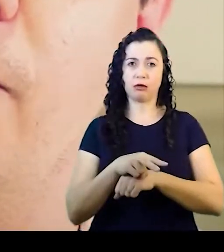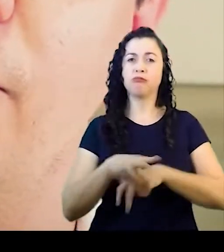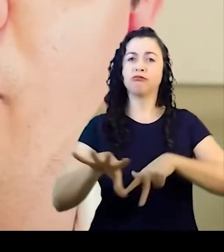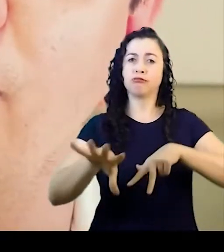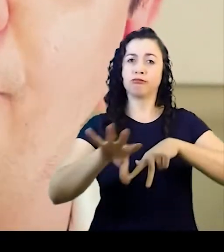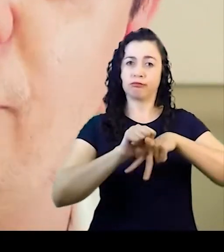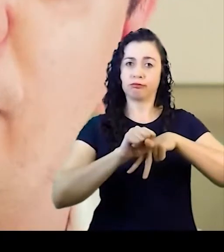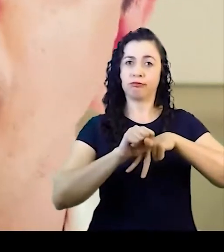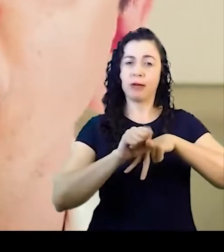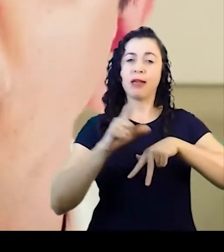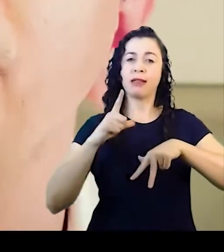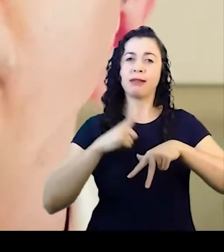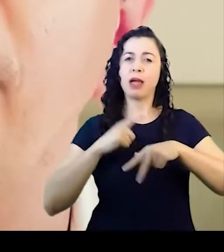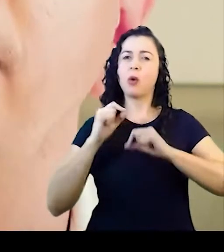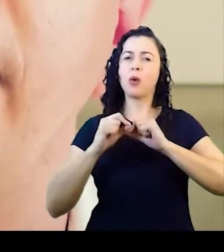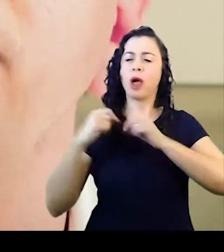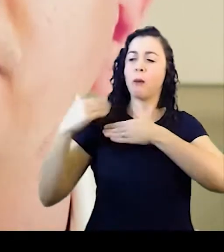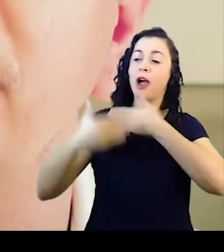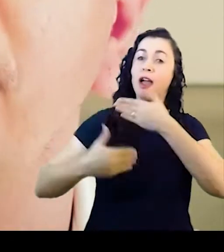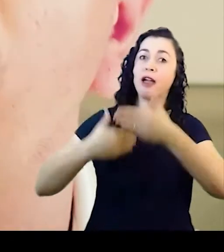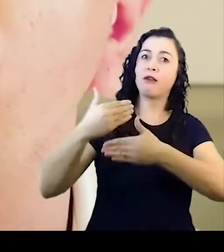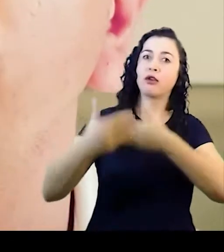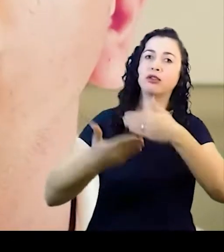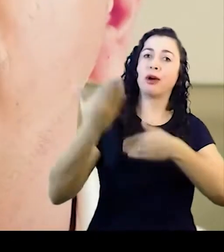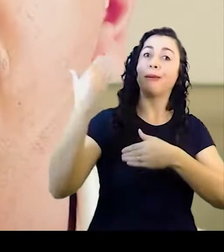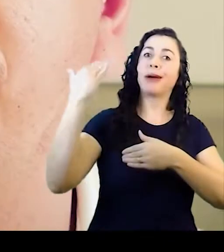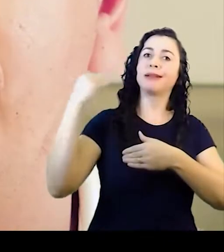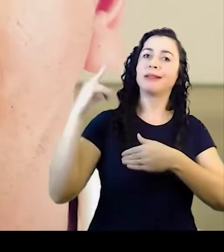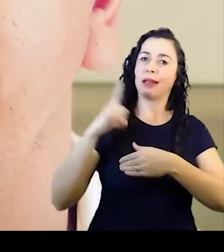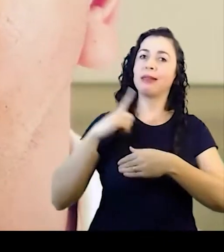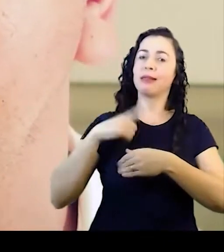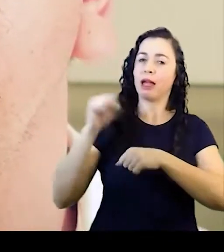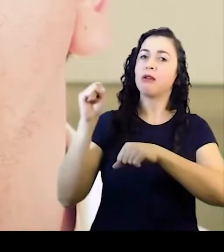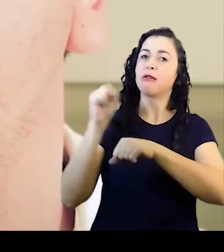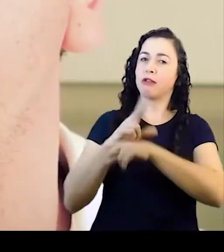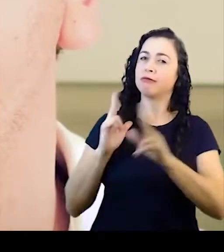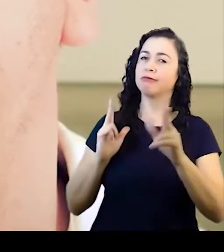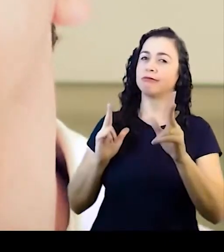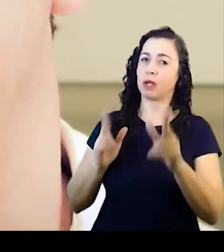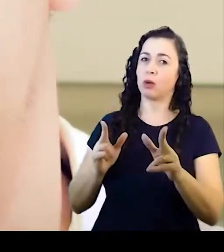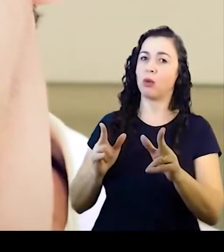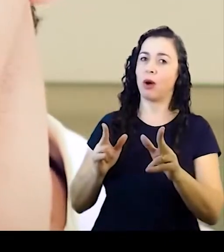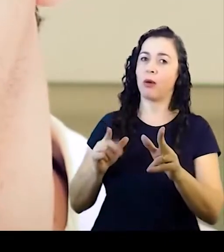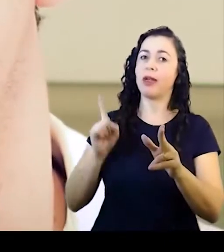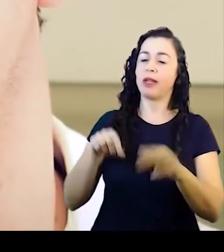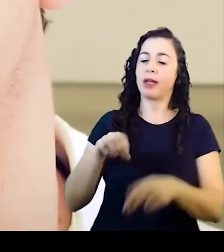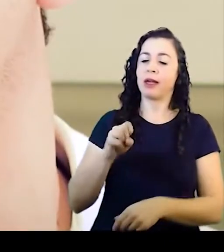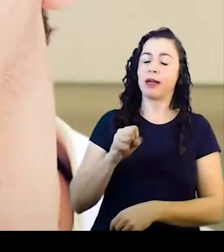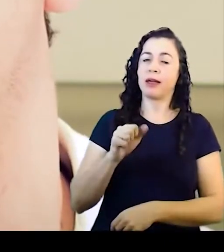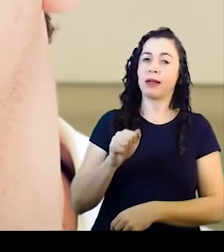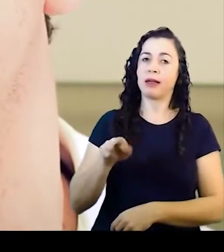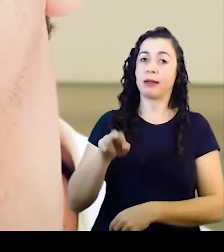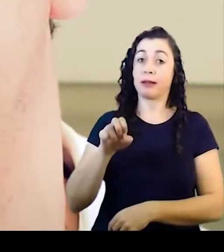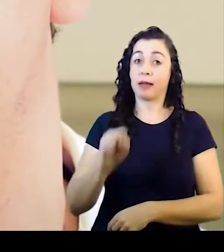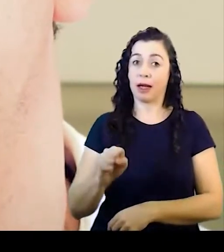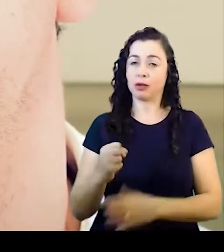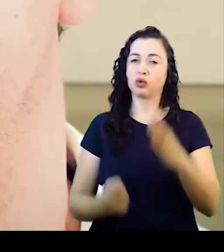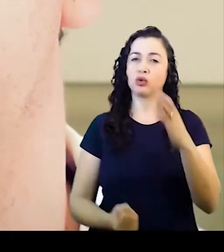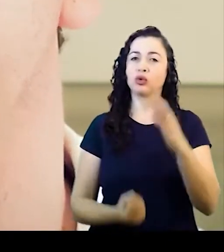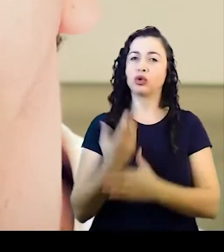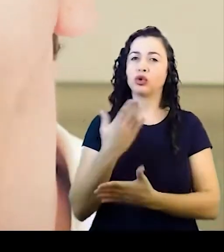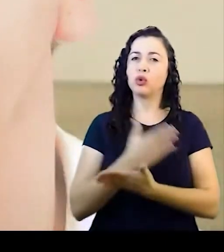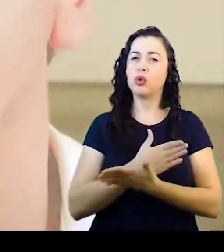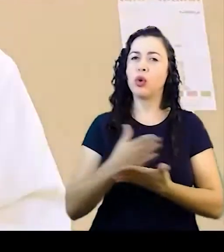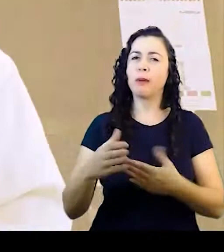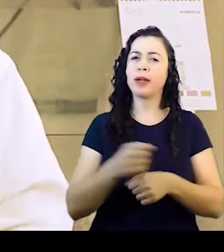relação evolutiva próxima, que ele tem um ancestral comum recente com o vírus SARS que surgiu no começo